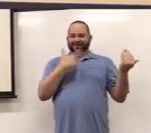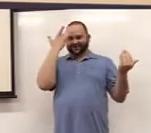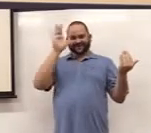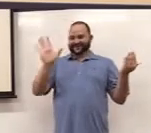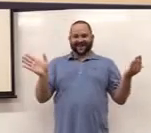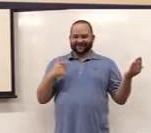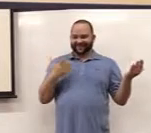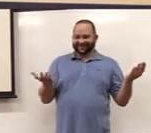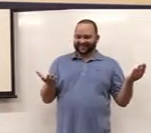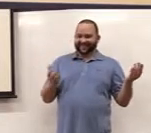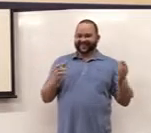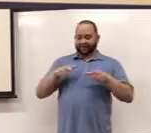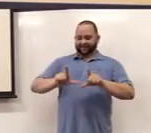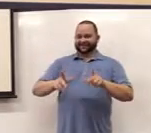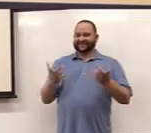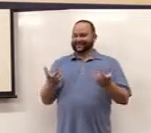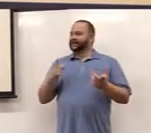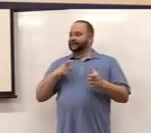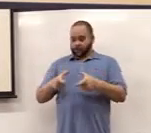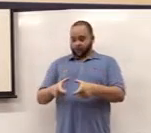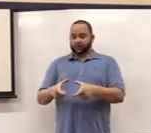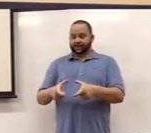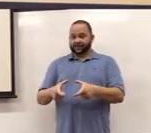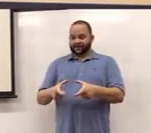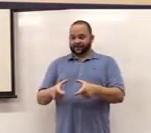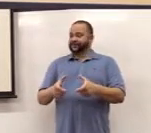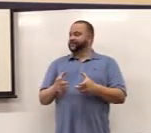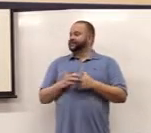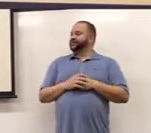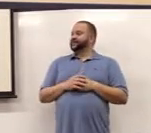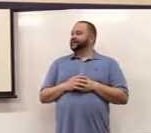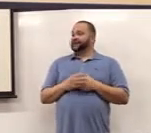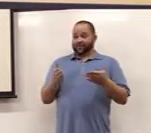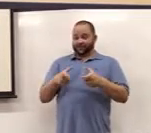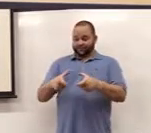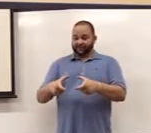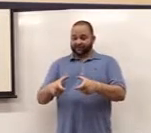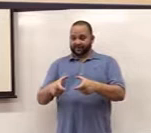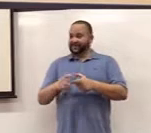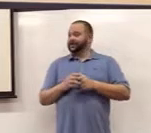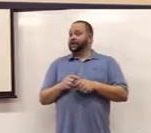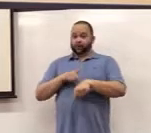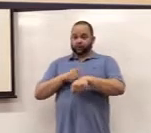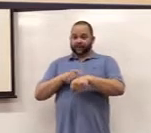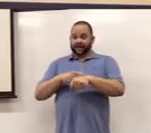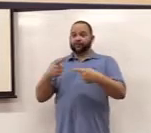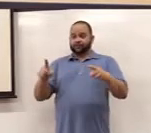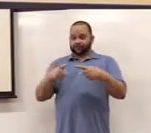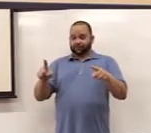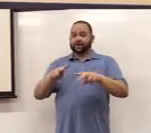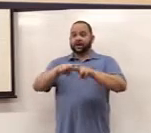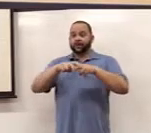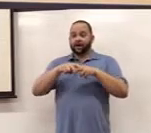em desuso, né? A gente não tem mais nem onde ouvir CD. Ele tem o tamanho que ele tem, cabe a minutagem de música, né? De tempo de música nele,